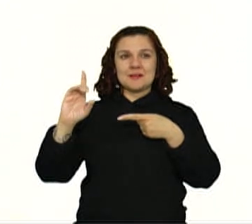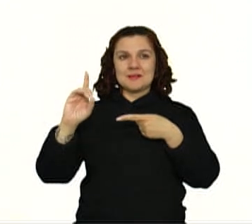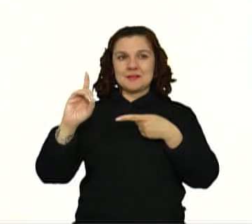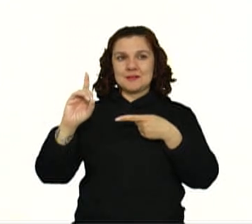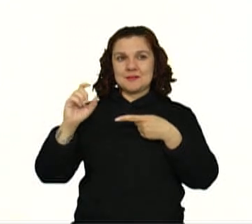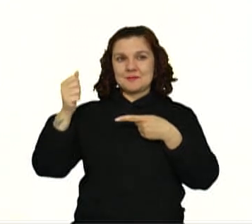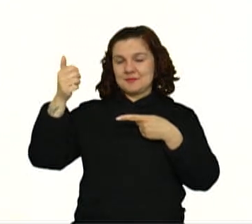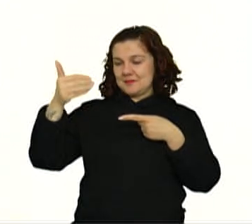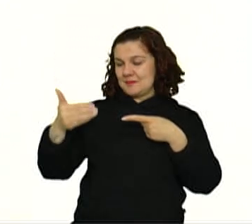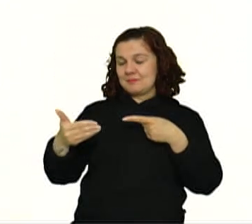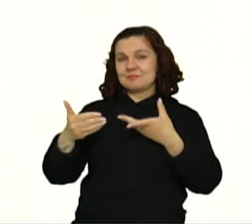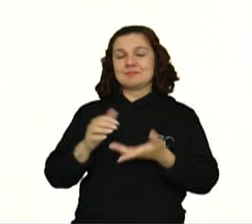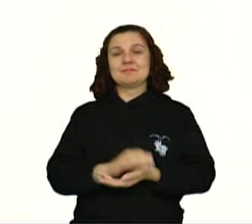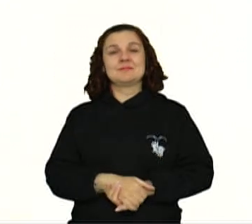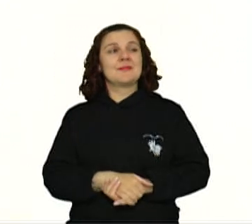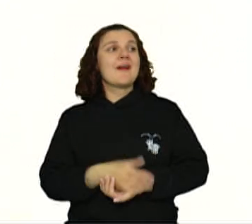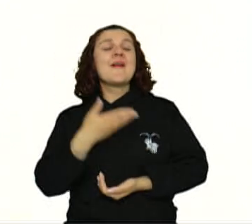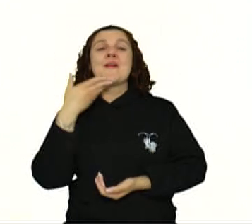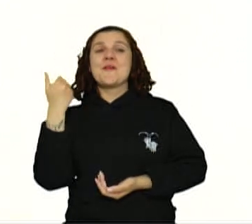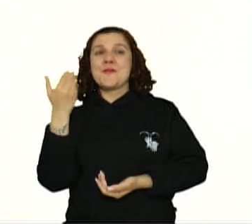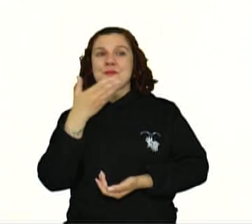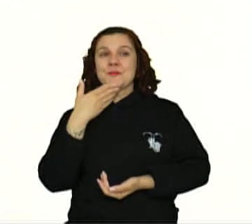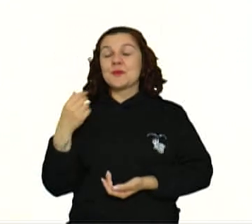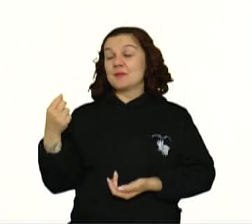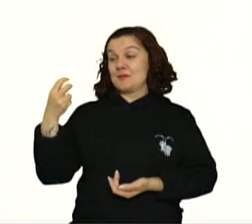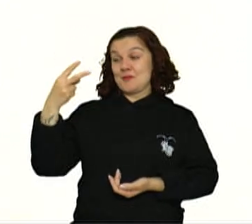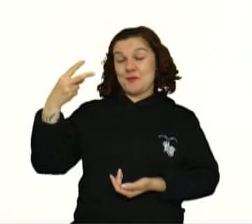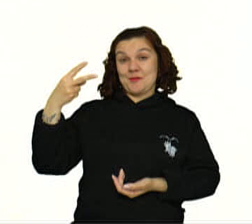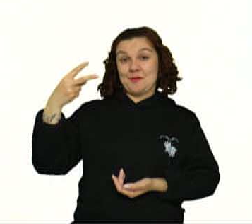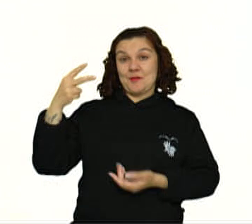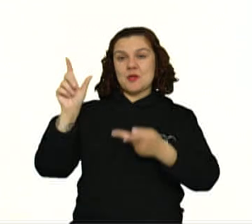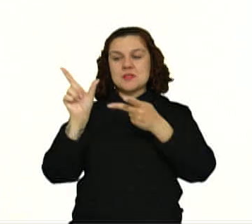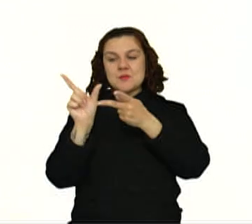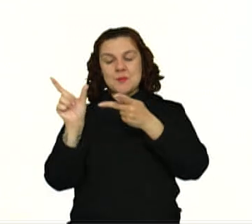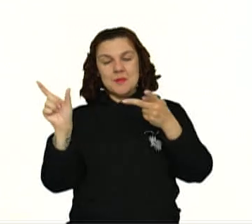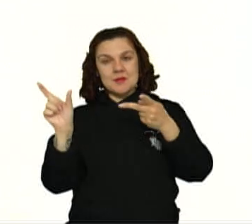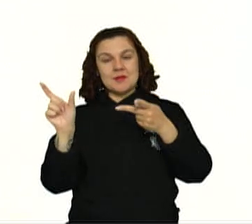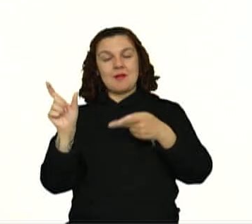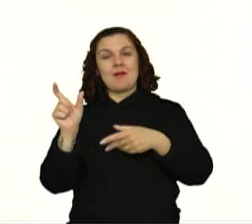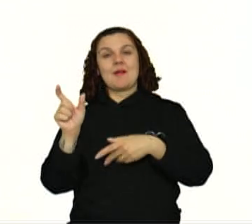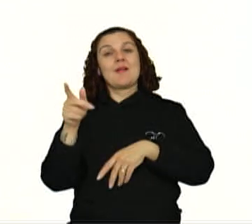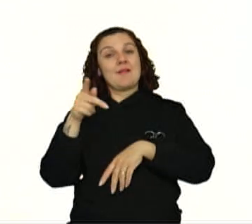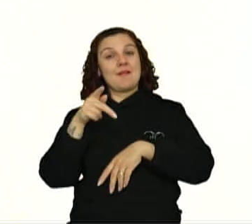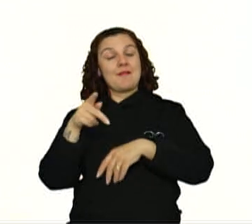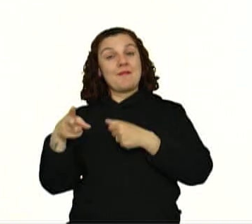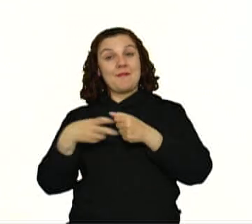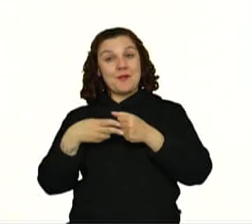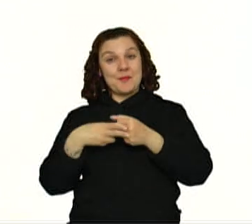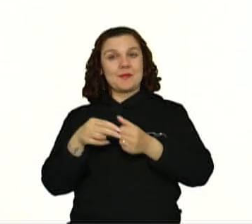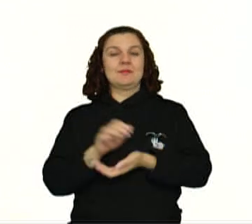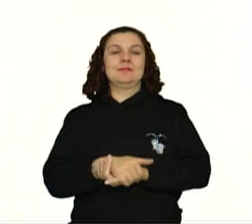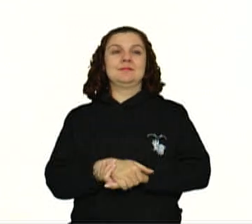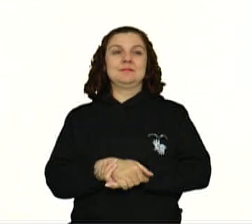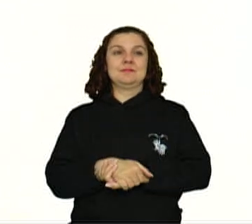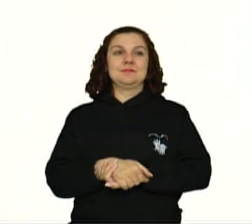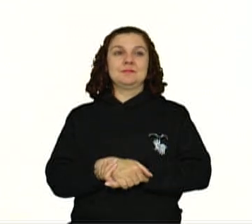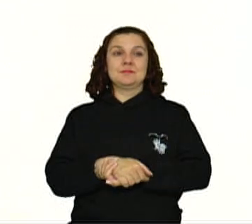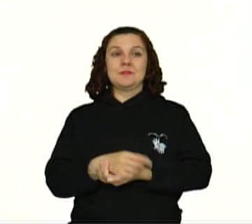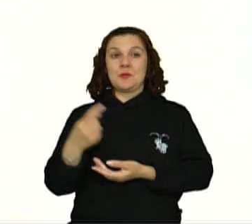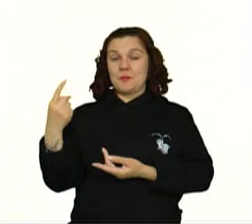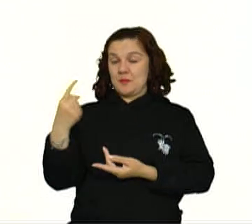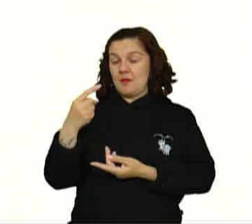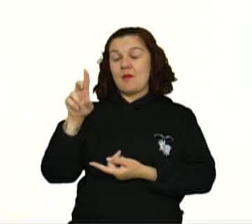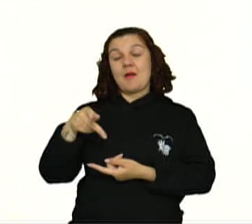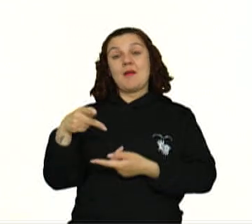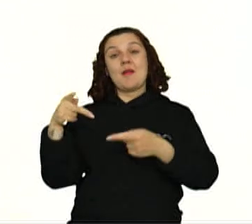hoje. Muito fácil, né? Então, 2, ali predicado verbal. João adora doces. Pedro é inteligente,